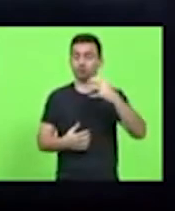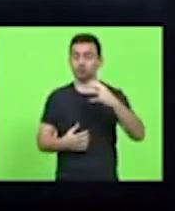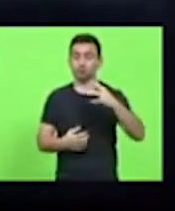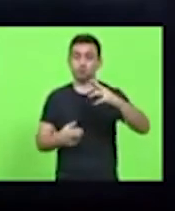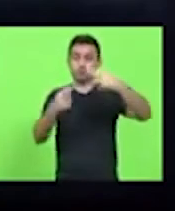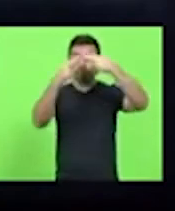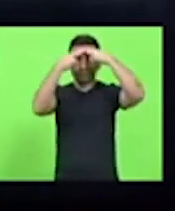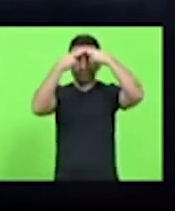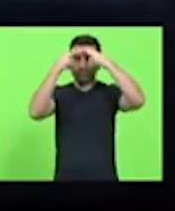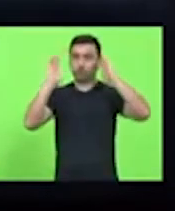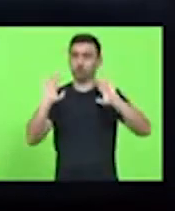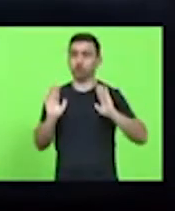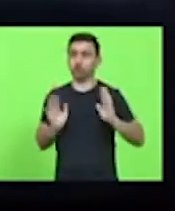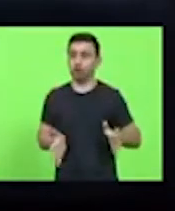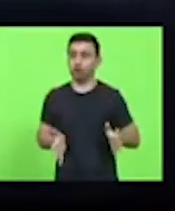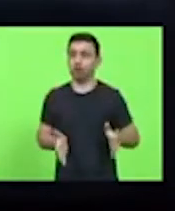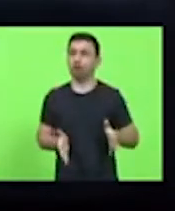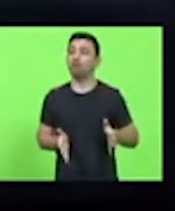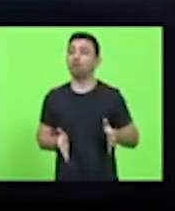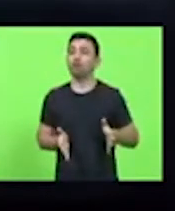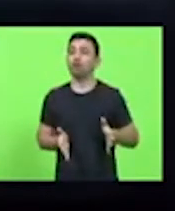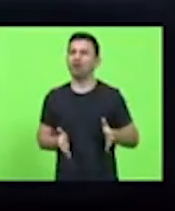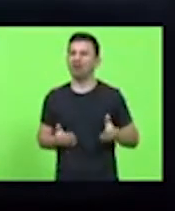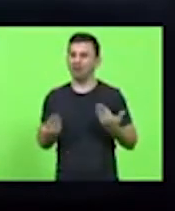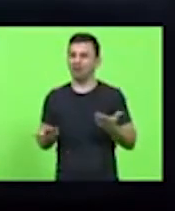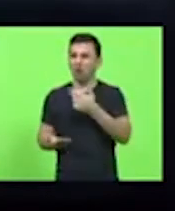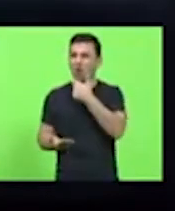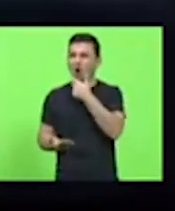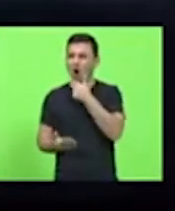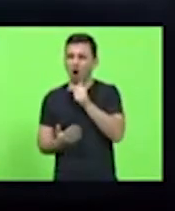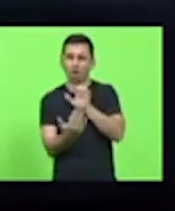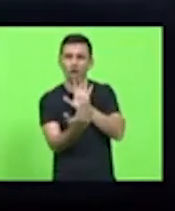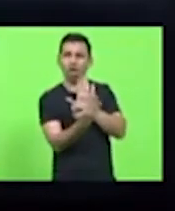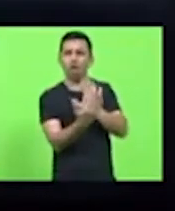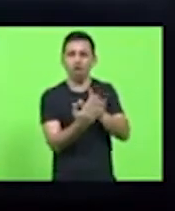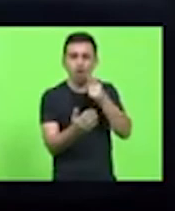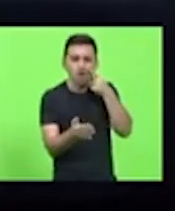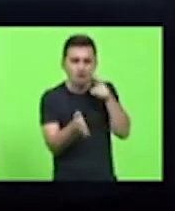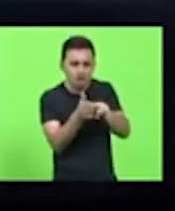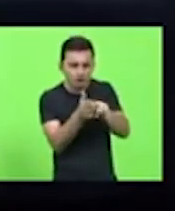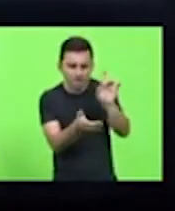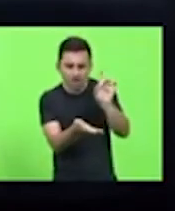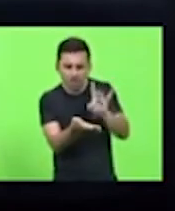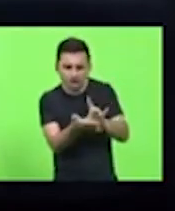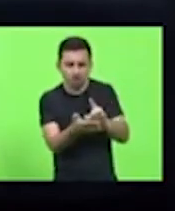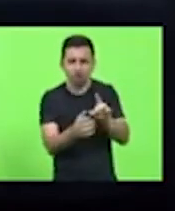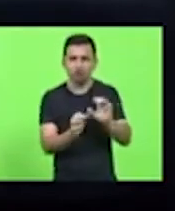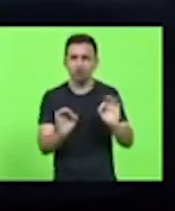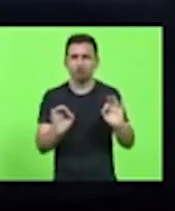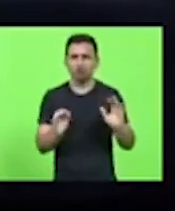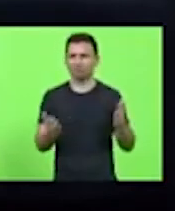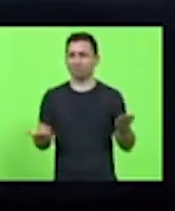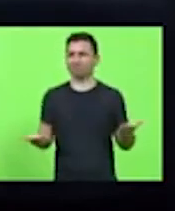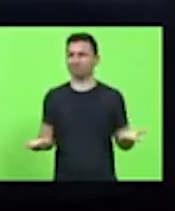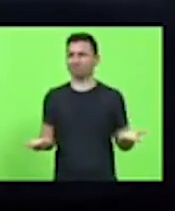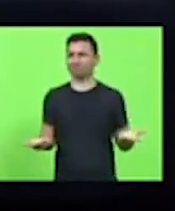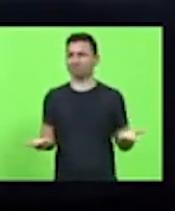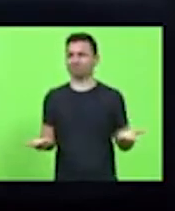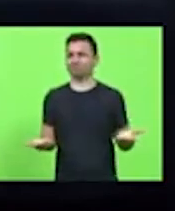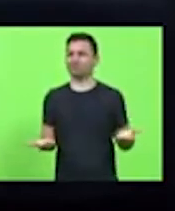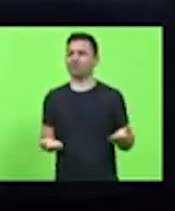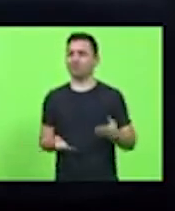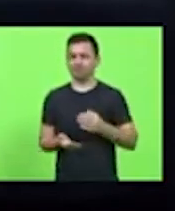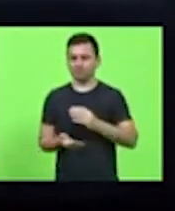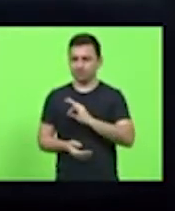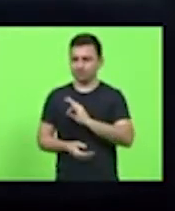psicologicamente e de repente vai um homem para verificar se ela de fato foi estuprado ou não então deputada